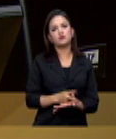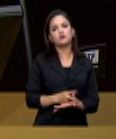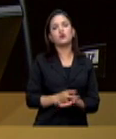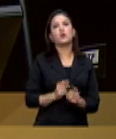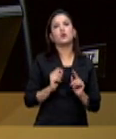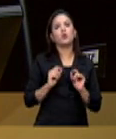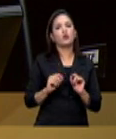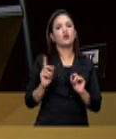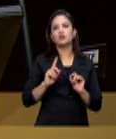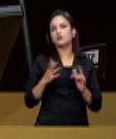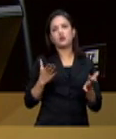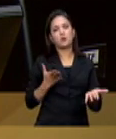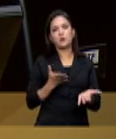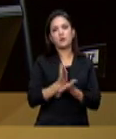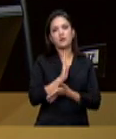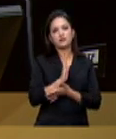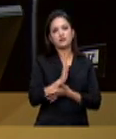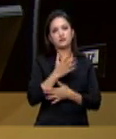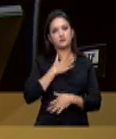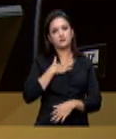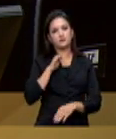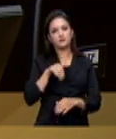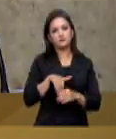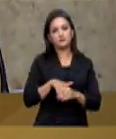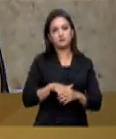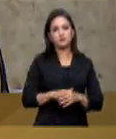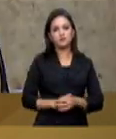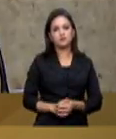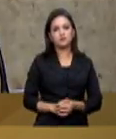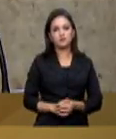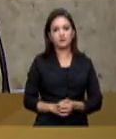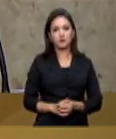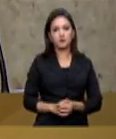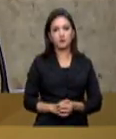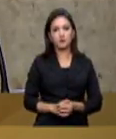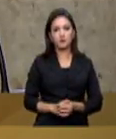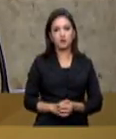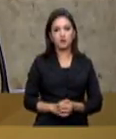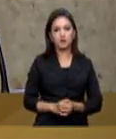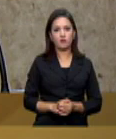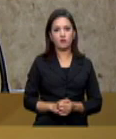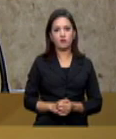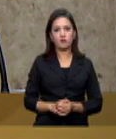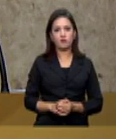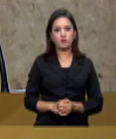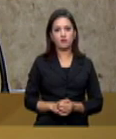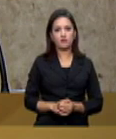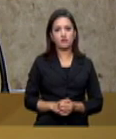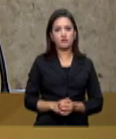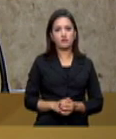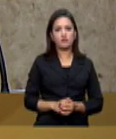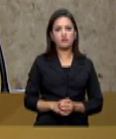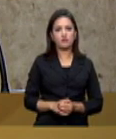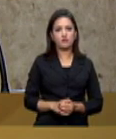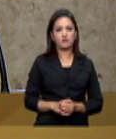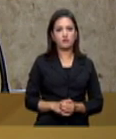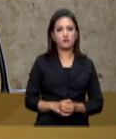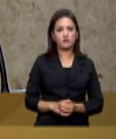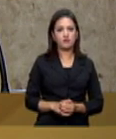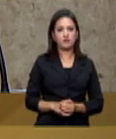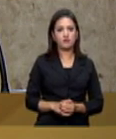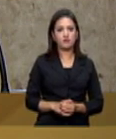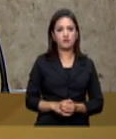da improcedência. É como voto, senhor presidente. Obrigado, nossa decana, ministra Carmen Lúcia.